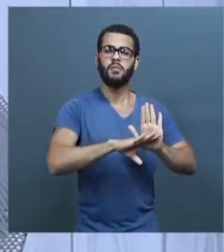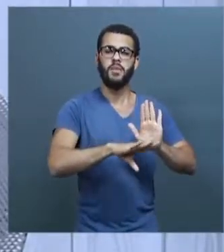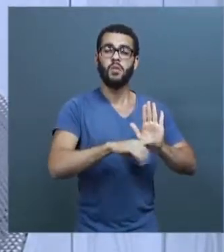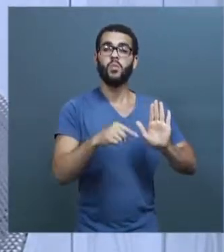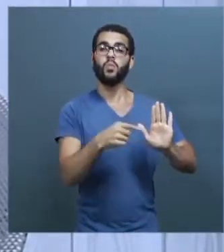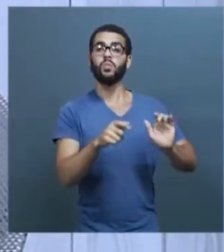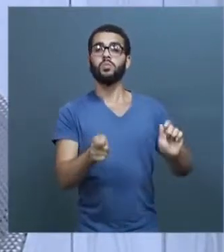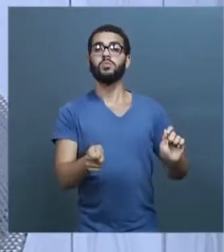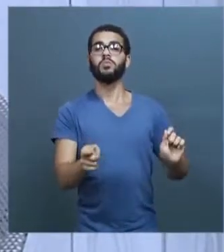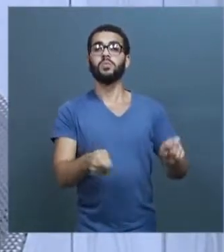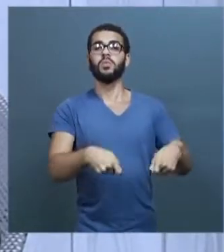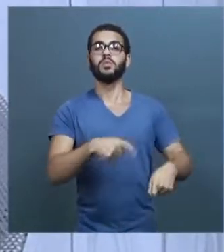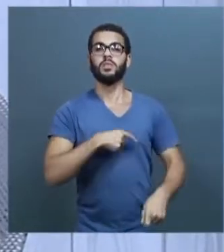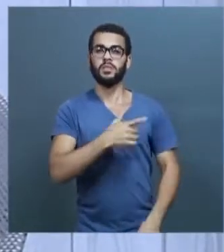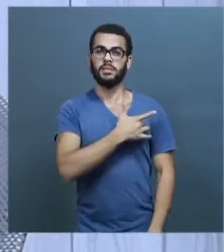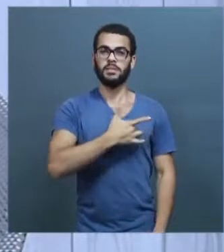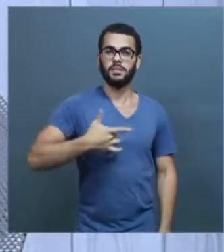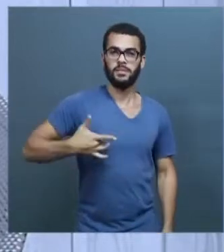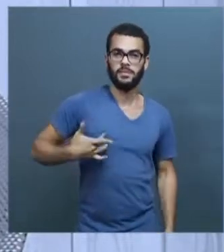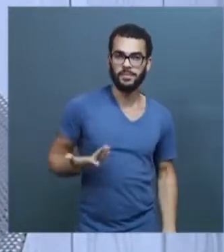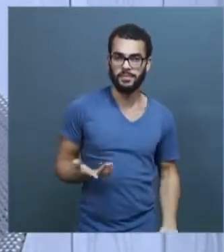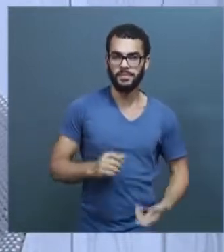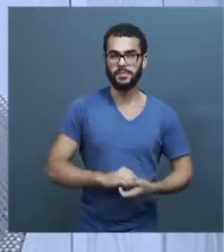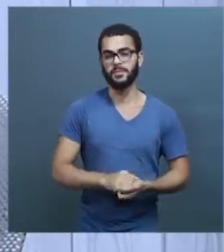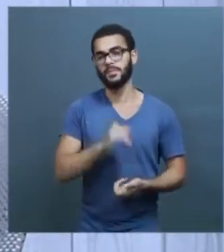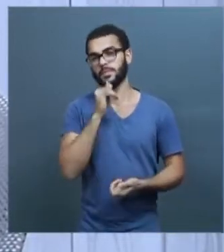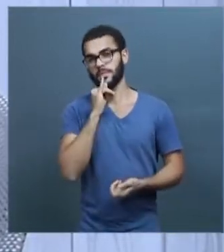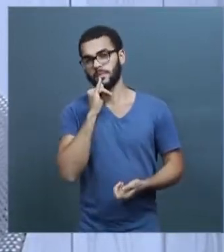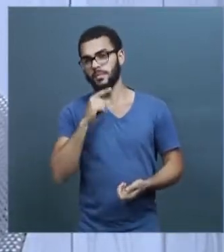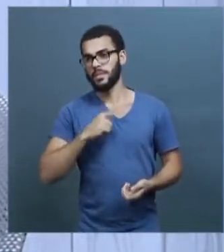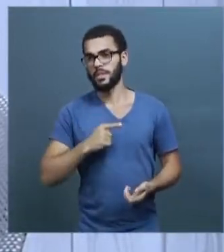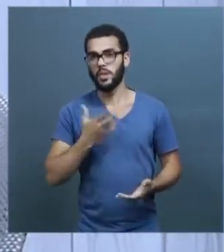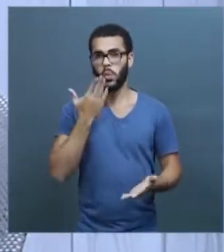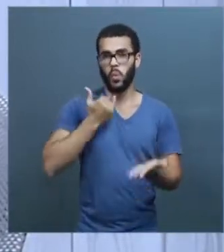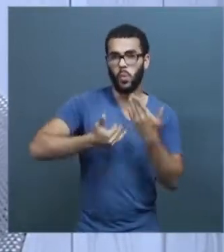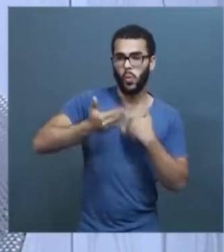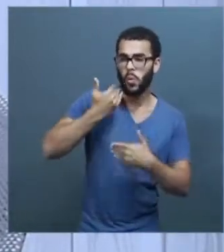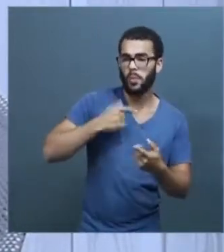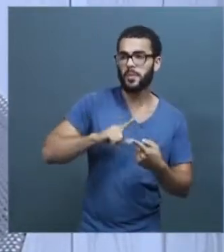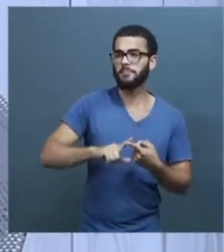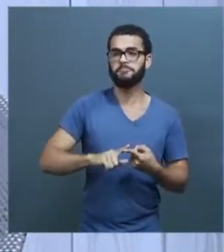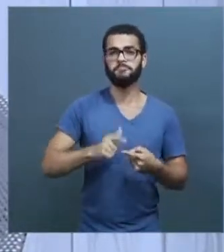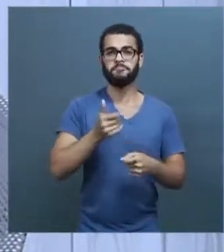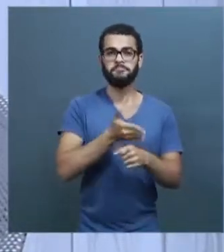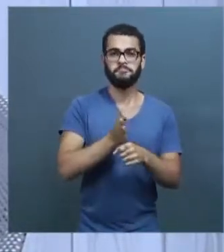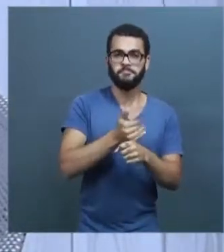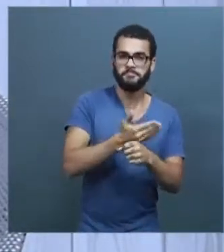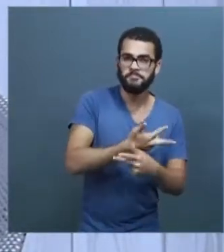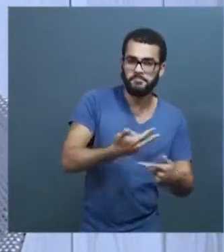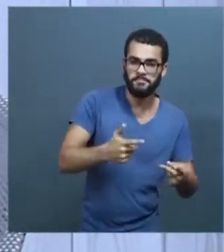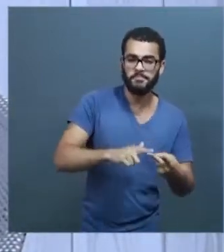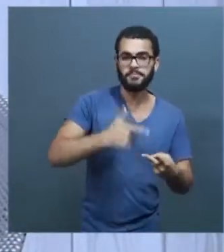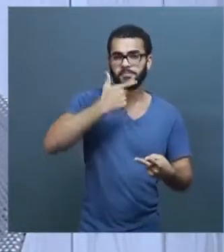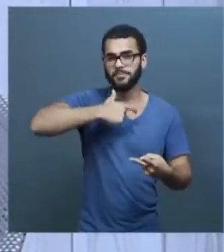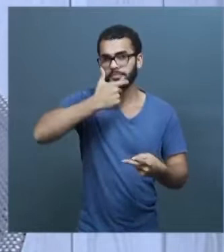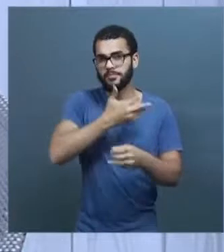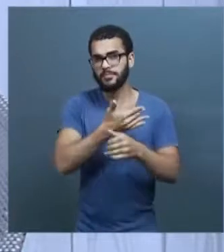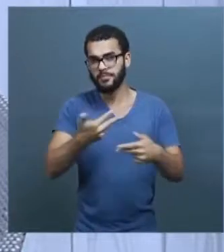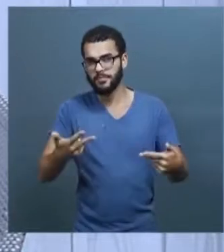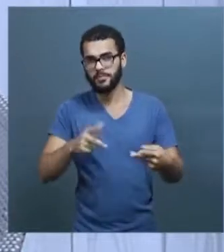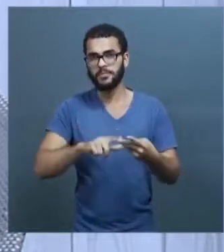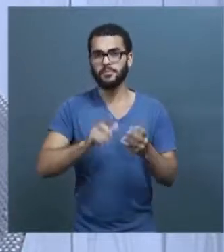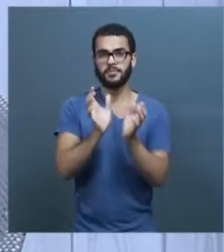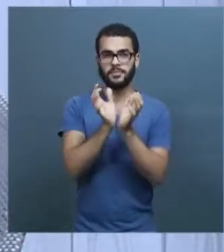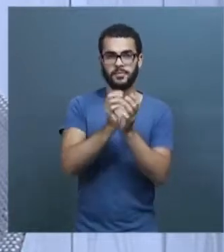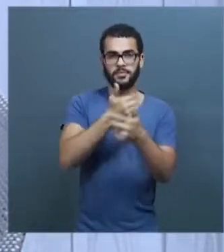promoção da saúde saudável, incluindo incentivo de consumo de alimentos como frutas, legumes e verduras. Veja na reportagem